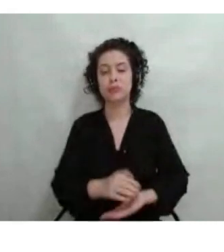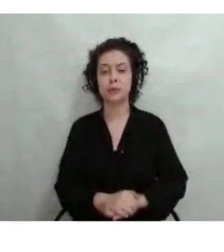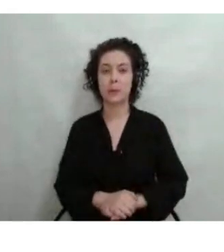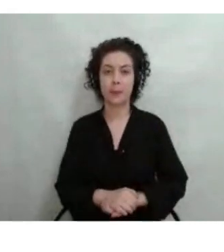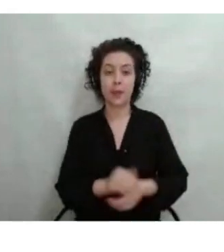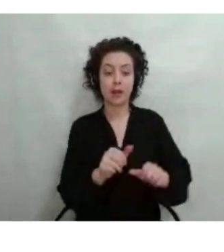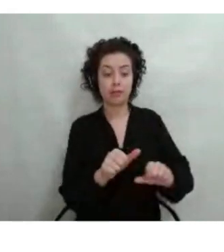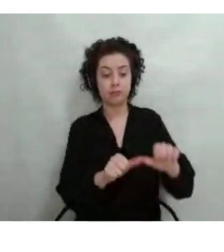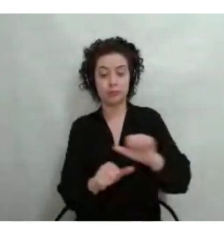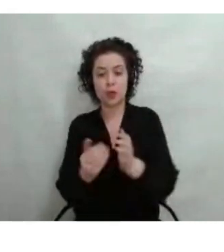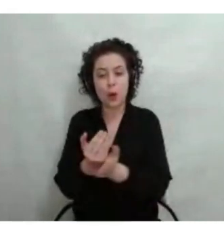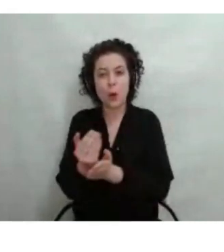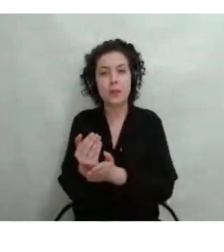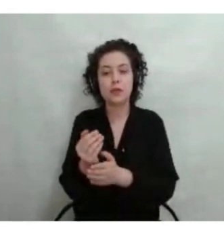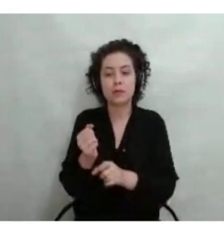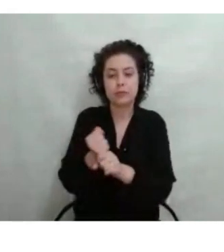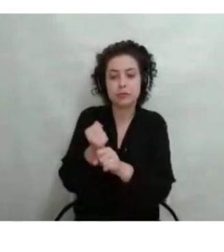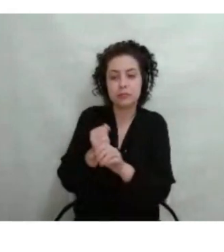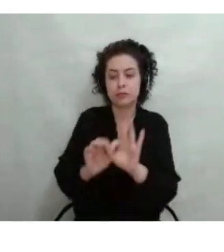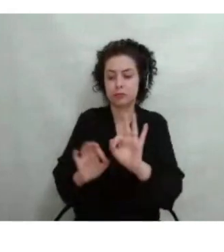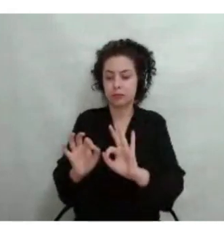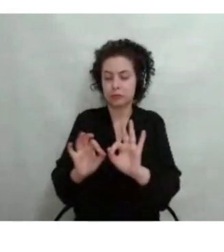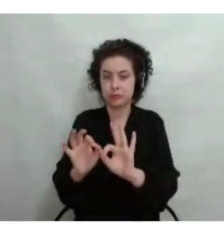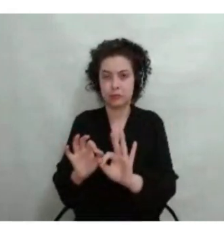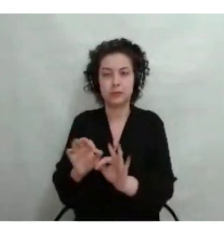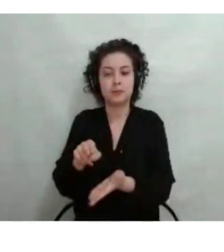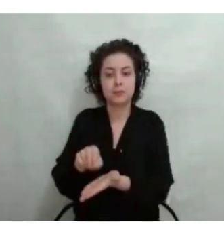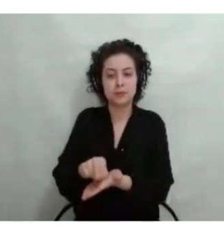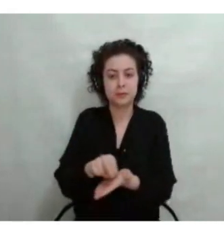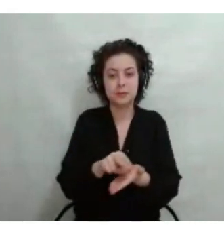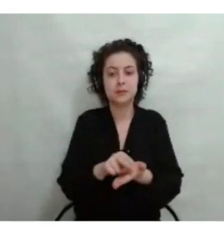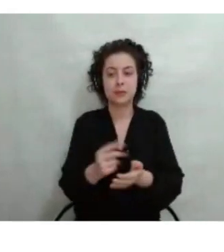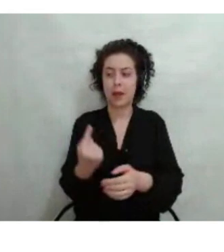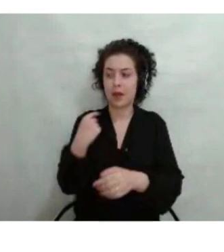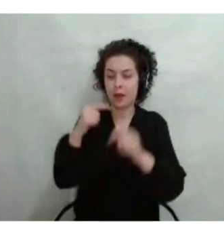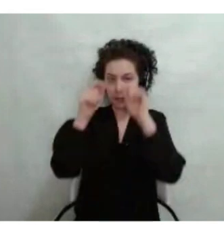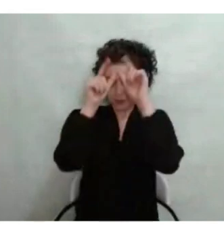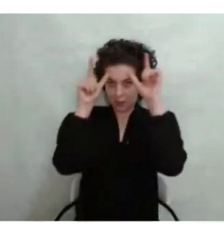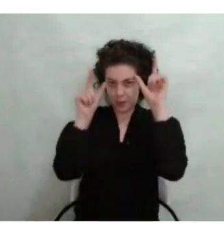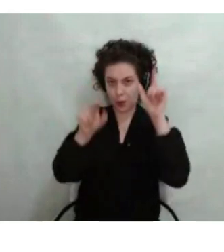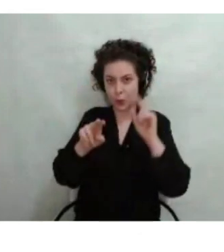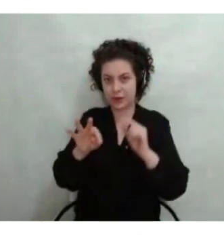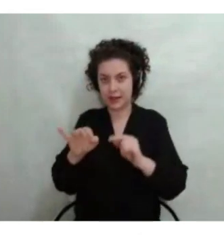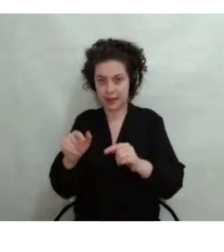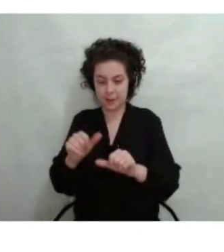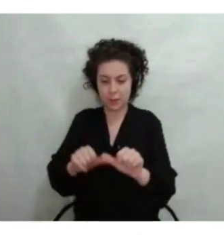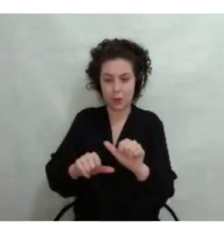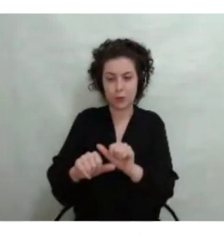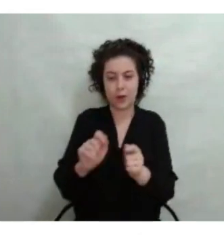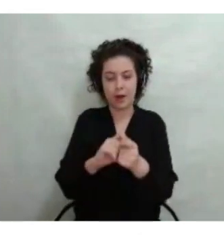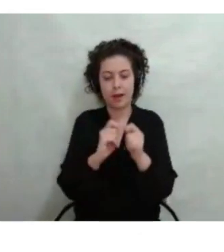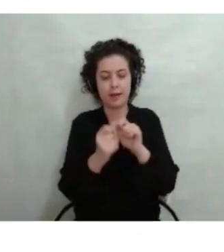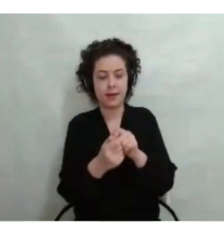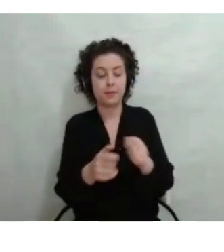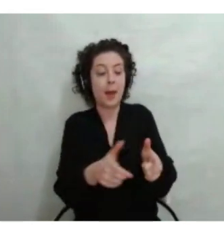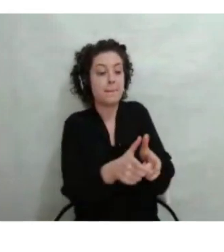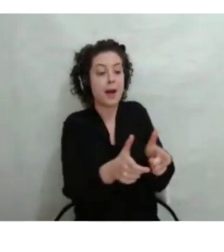Começamos a transformar os leitos que eram enfermarias em UTI, expandimos as